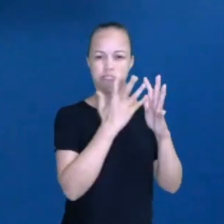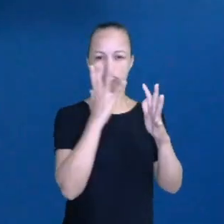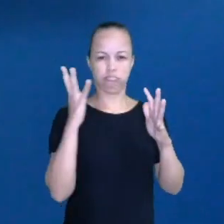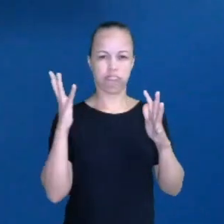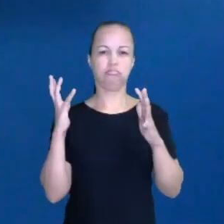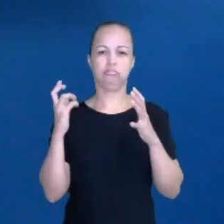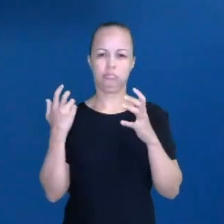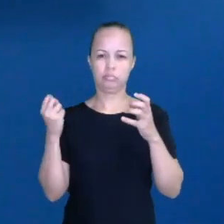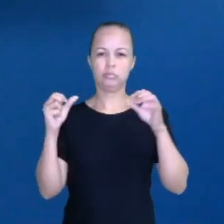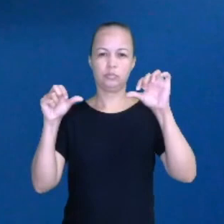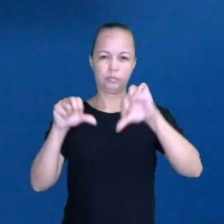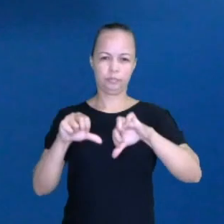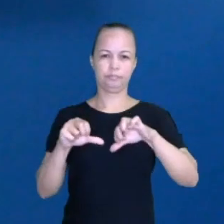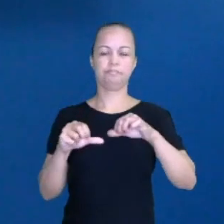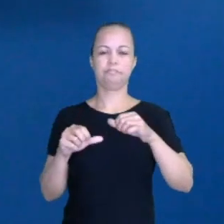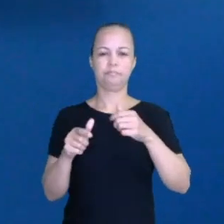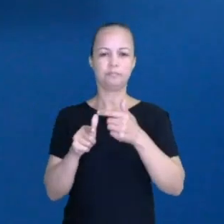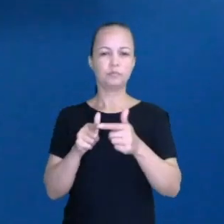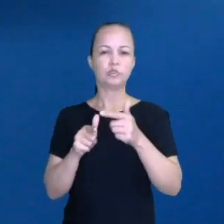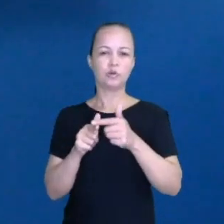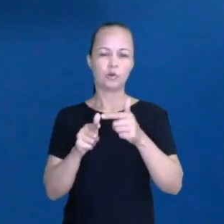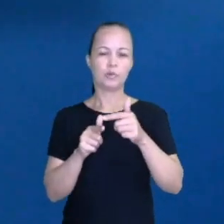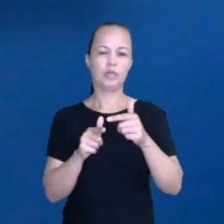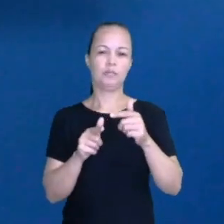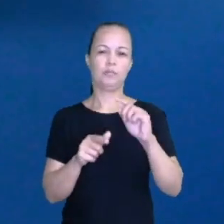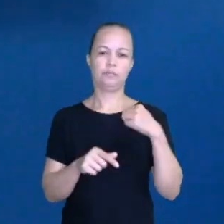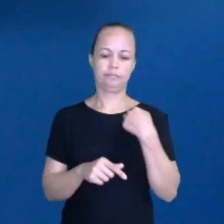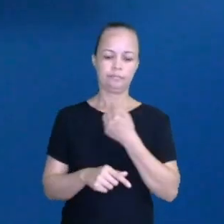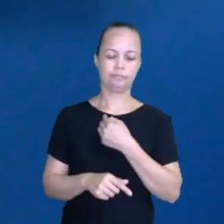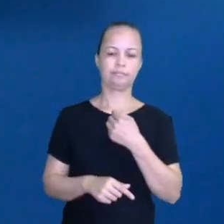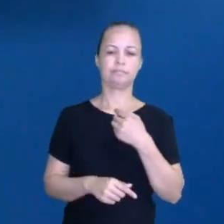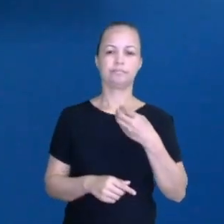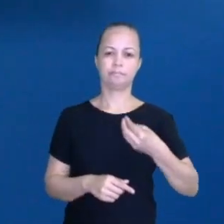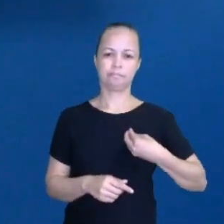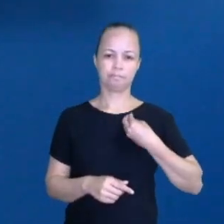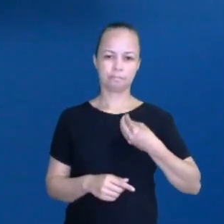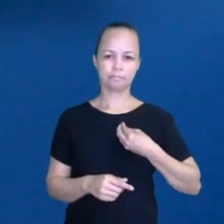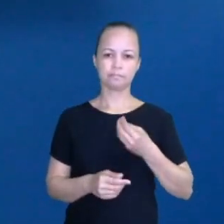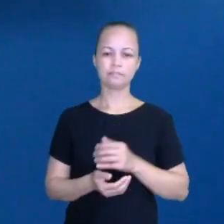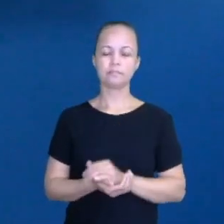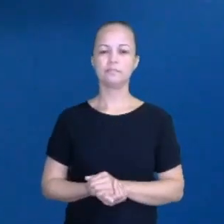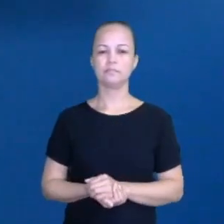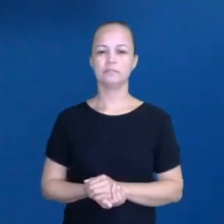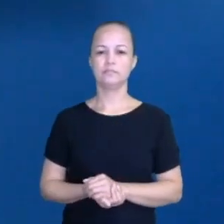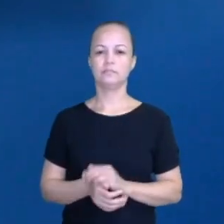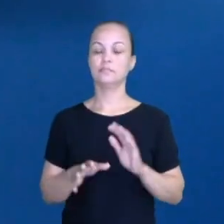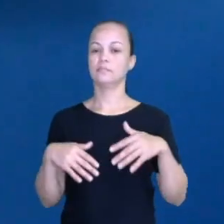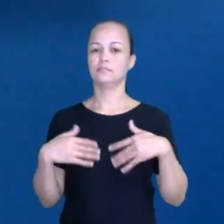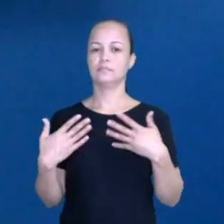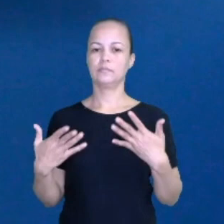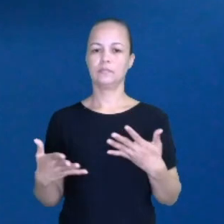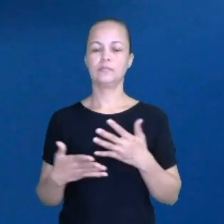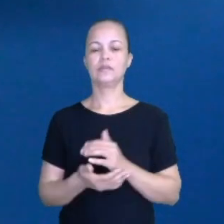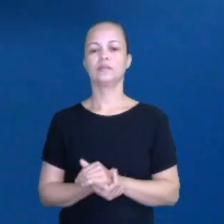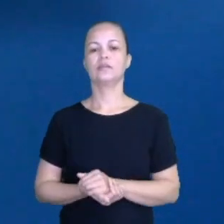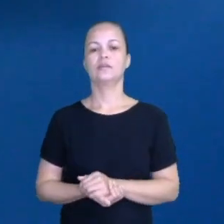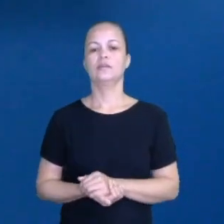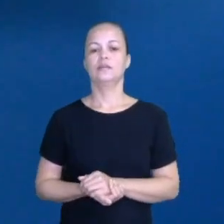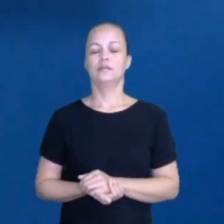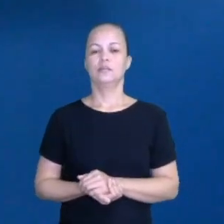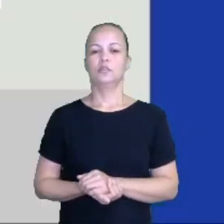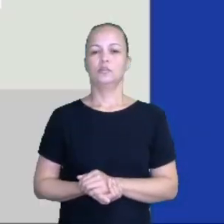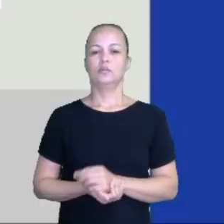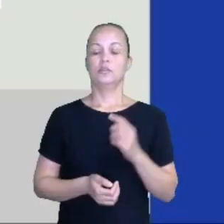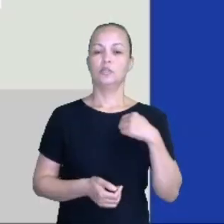prejudica a natureza e isso traz coisas ruins para a nossa vida, certo? Então, pessoal, o que a gente